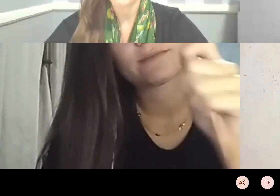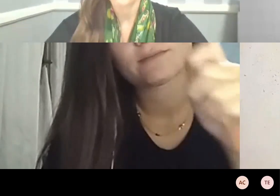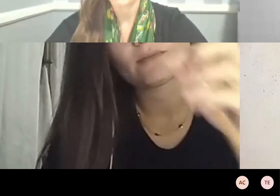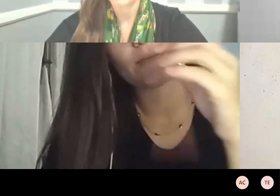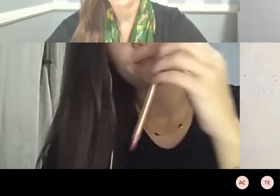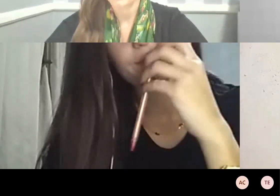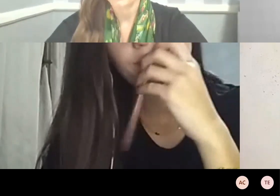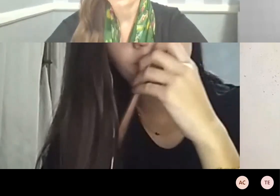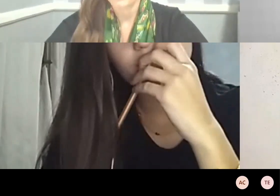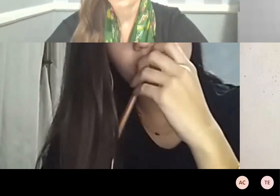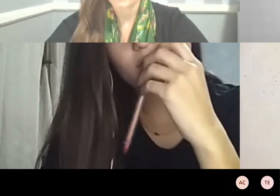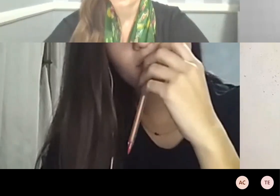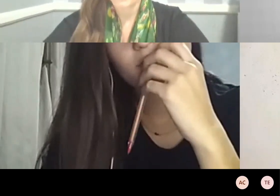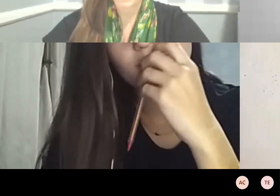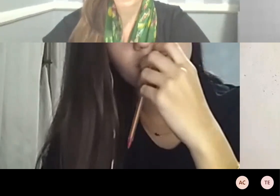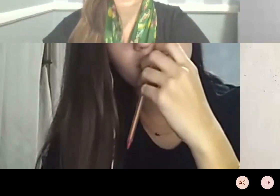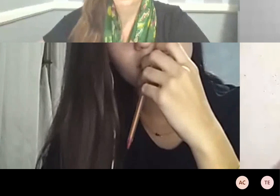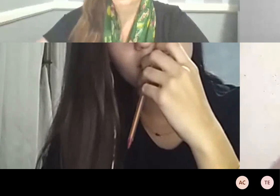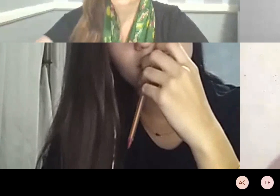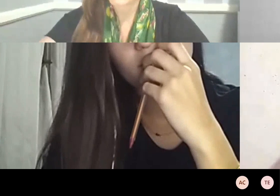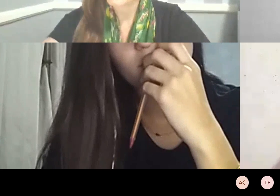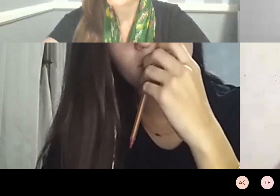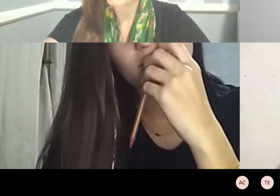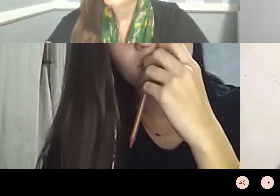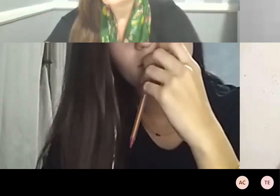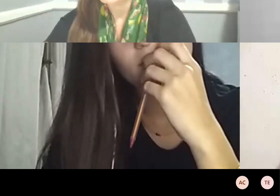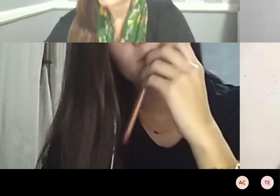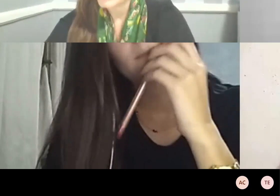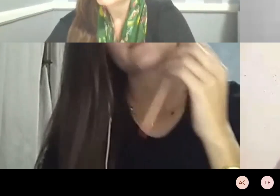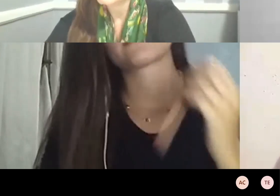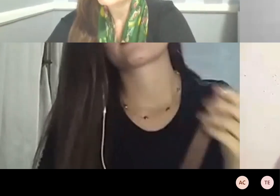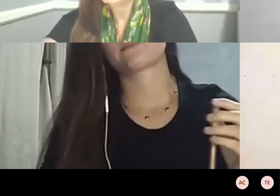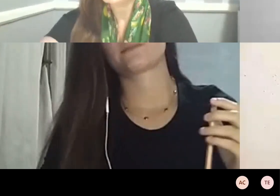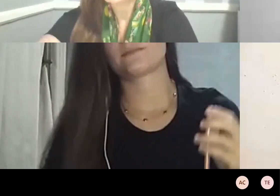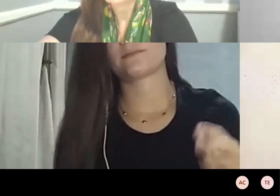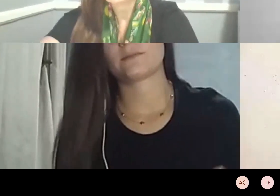Quer que eu explique de novo ou deu para entender? Não, entendi. Jaiane? Deu pra entender.